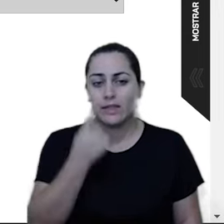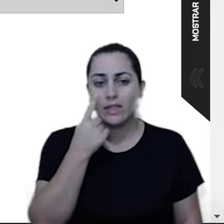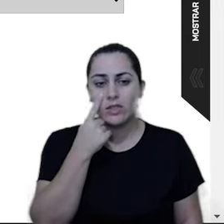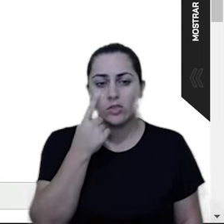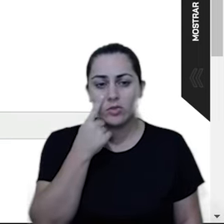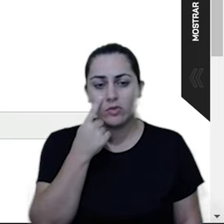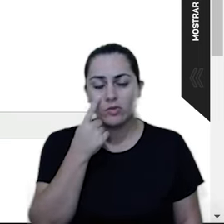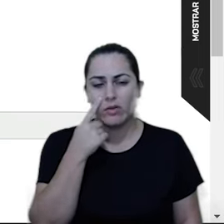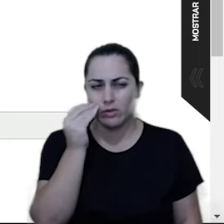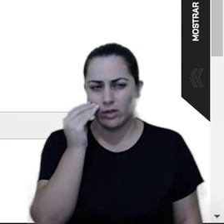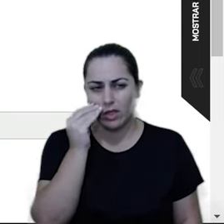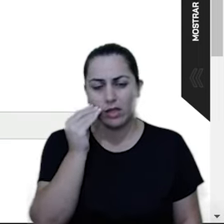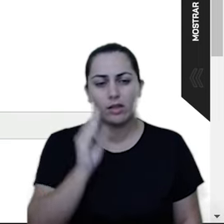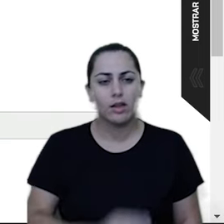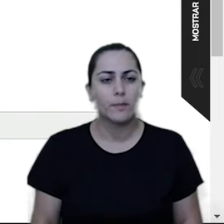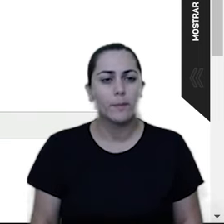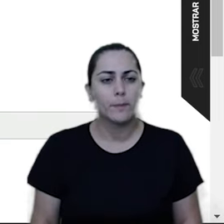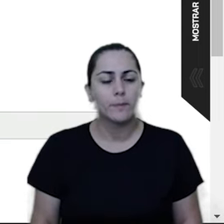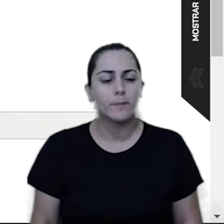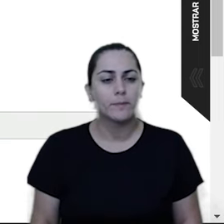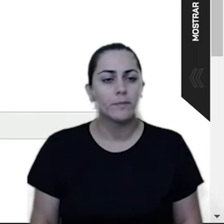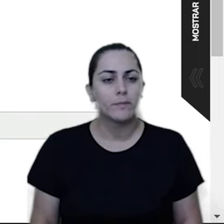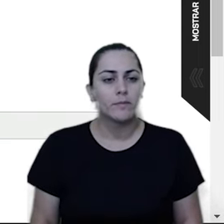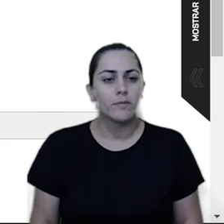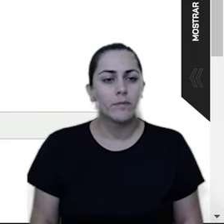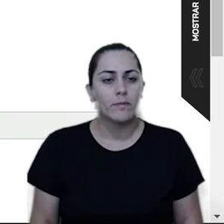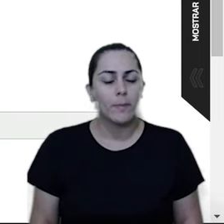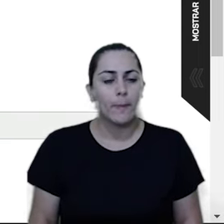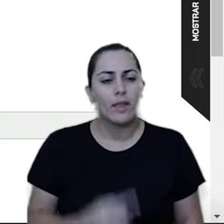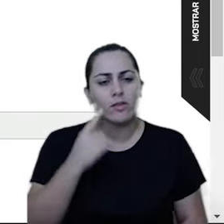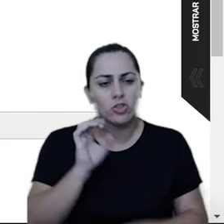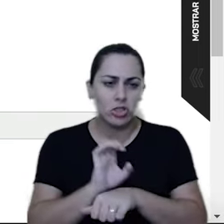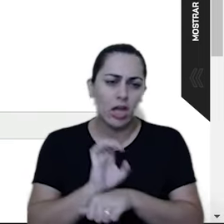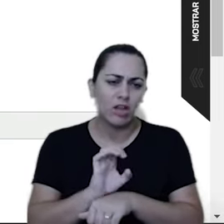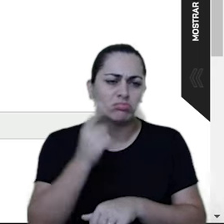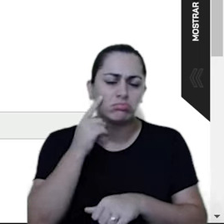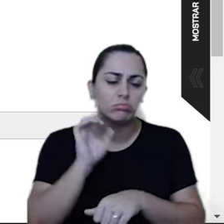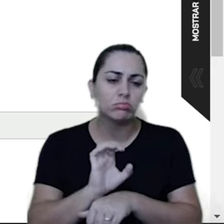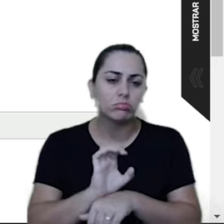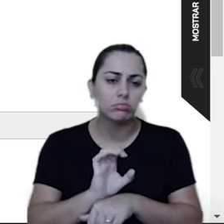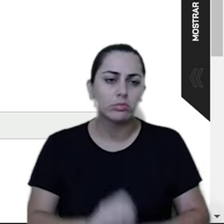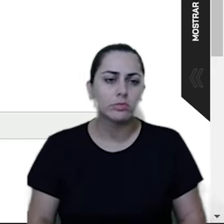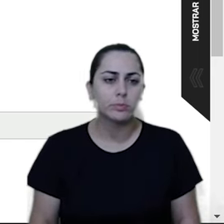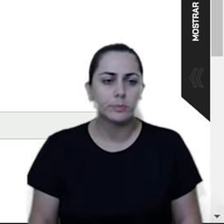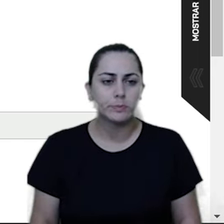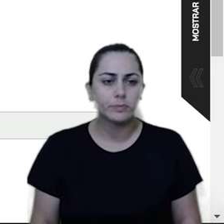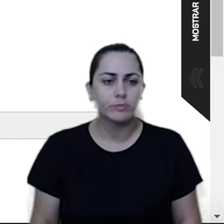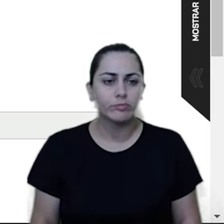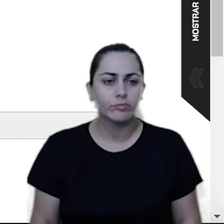deixa eu ver se eu posso fazer uma coisa aqui eu vou direcionar pro estado é vou direcionar pro estado vai deixa eu